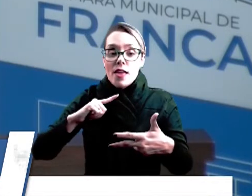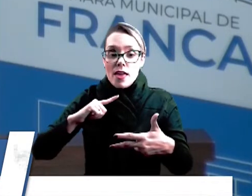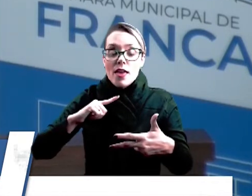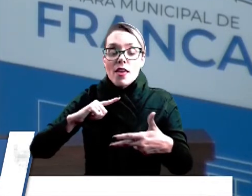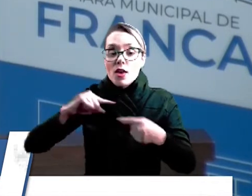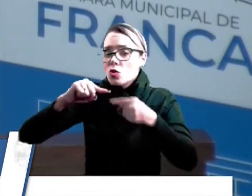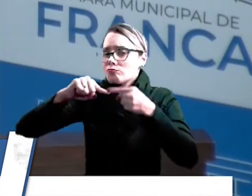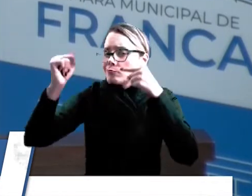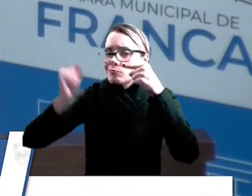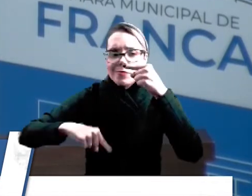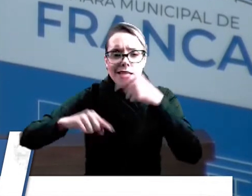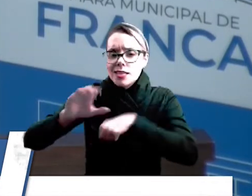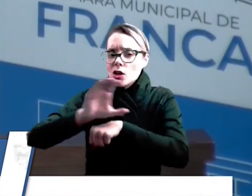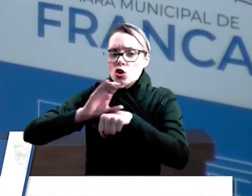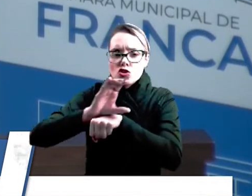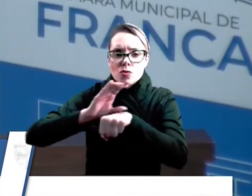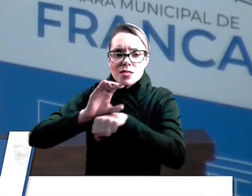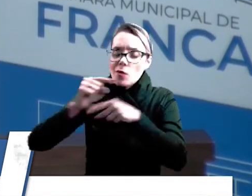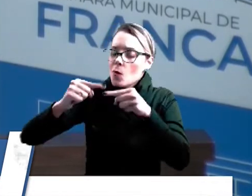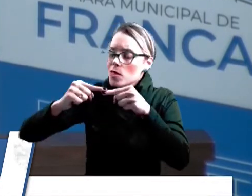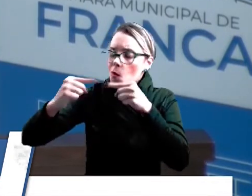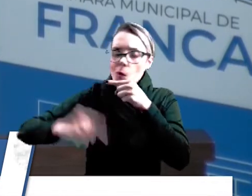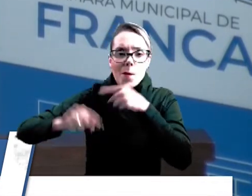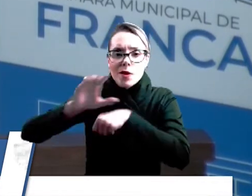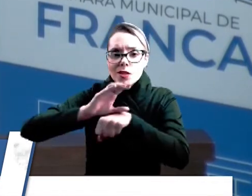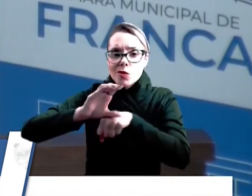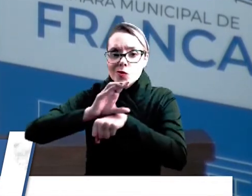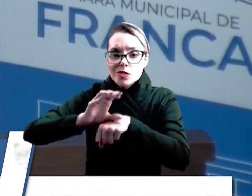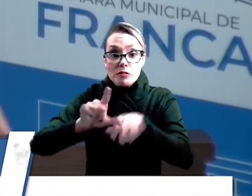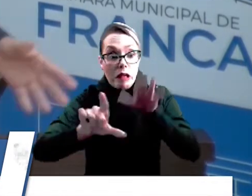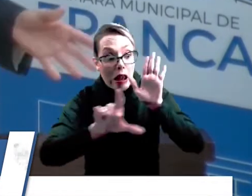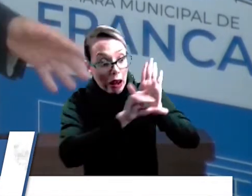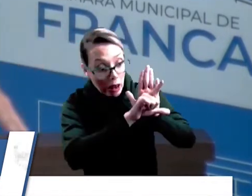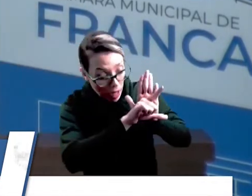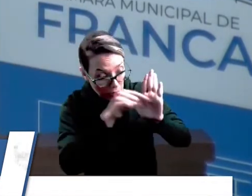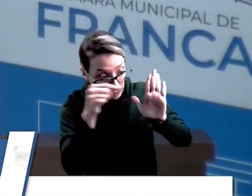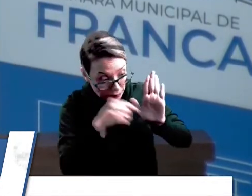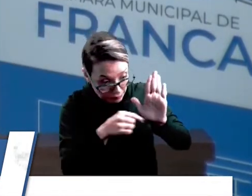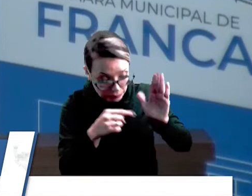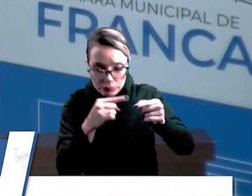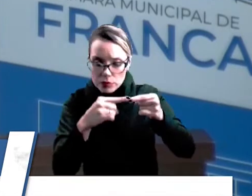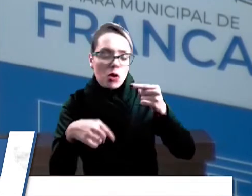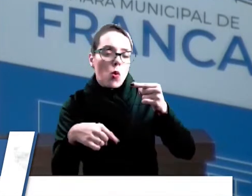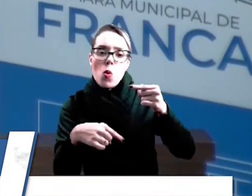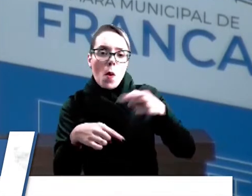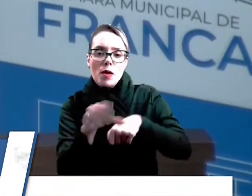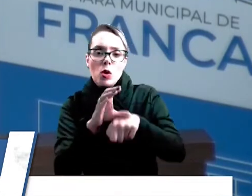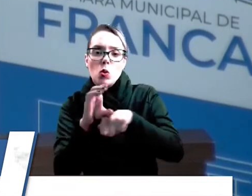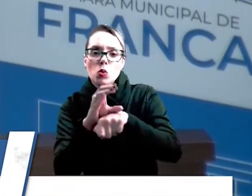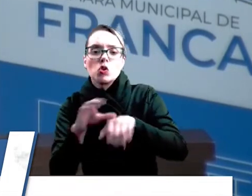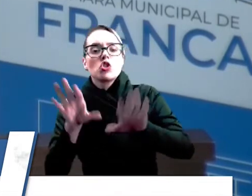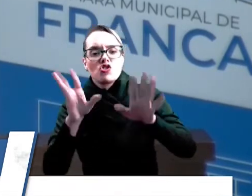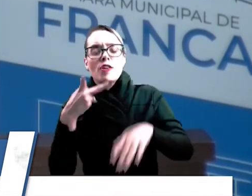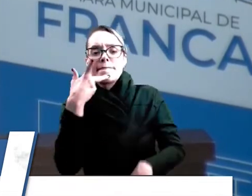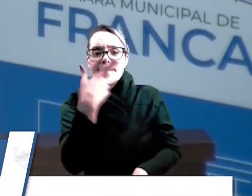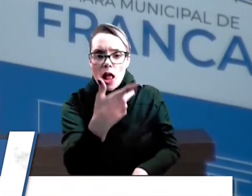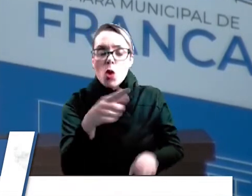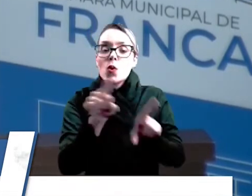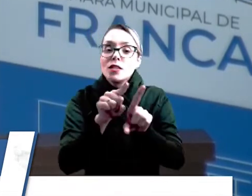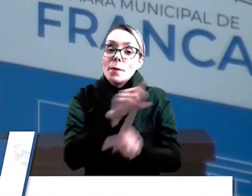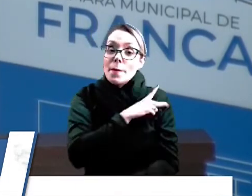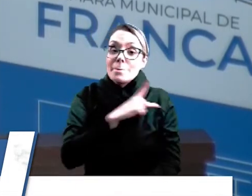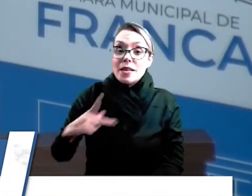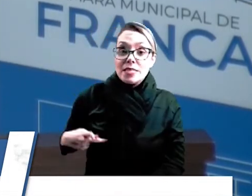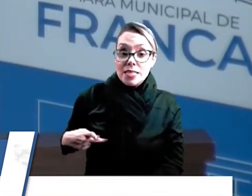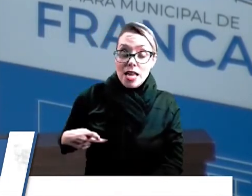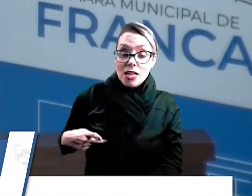a lei. E o Congresso Nacional já está tomando providências, inclusive o presidente do Senado, Rodrigo Pacheco,